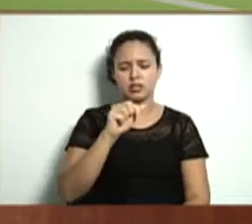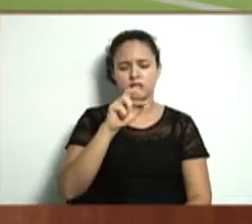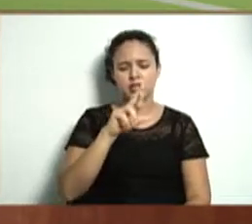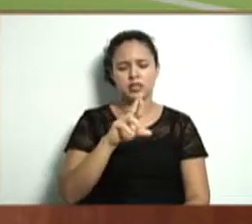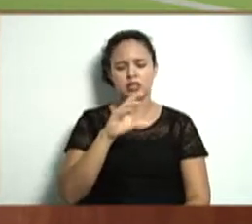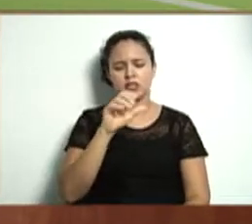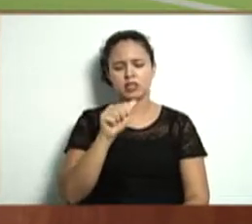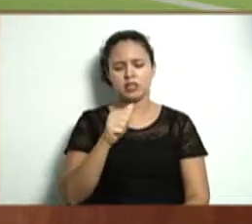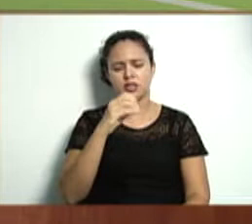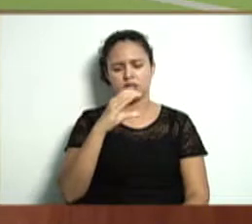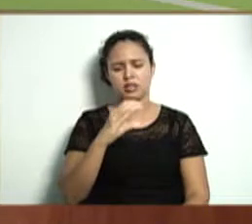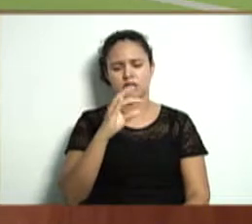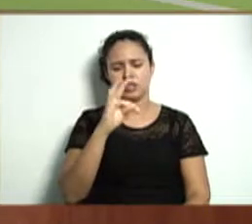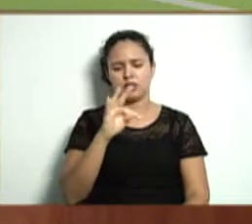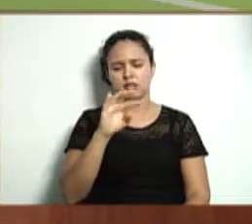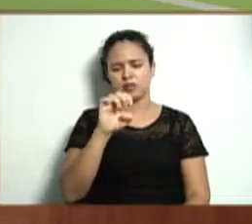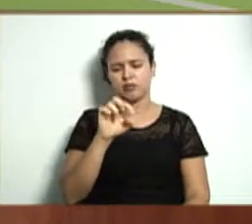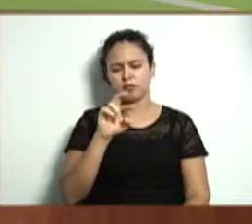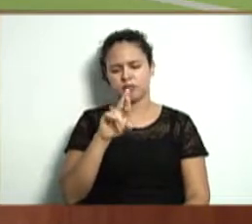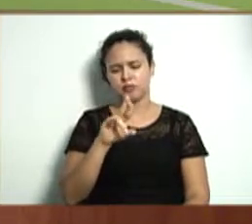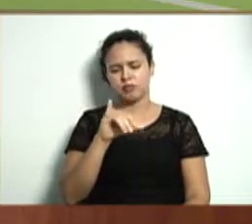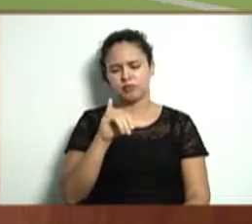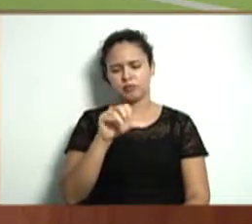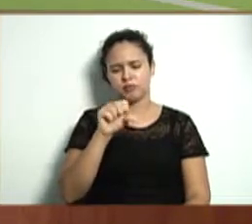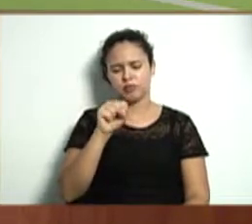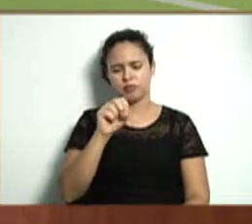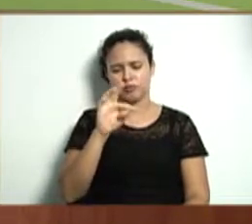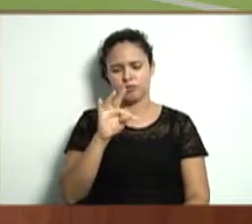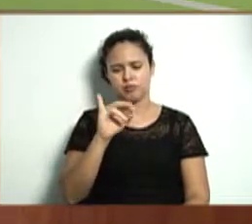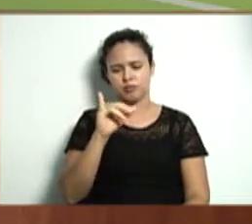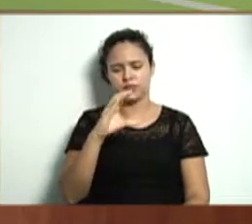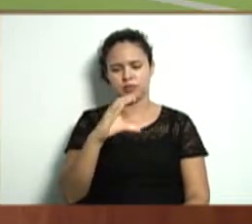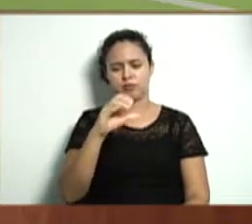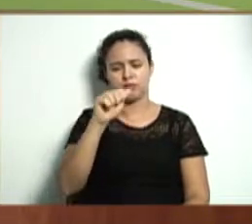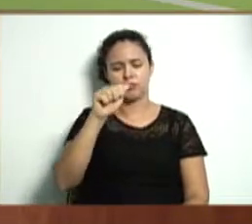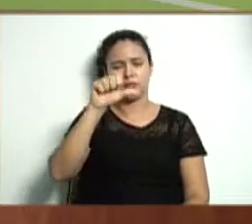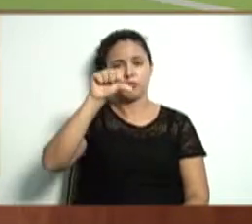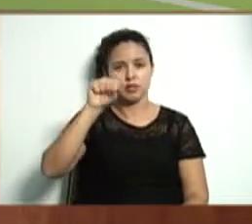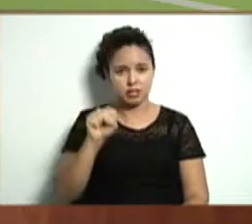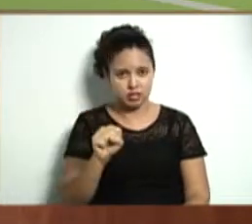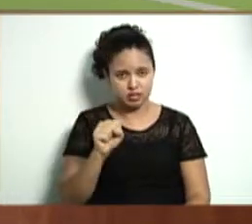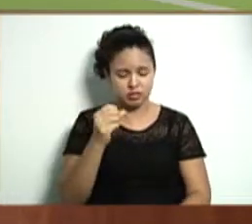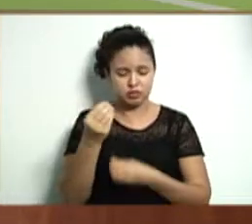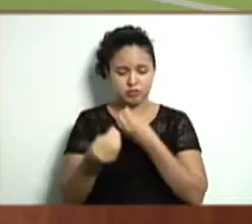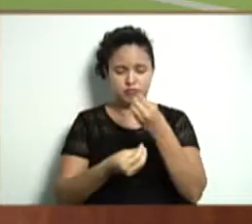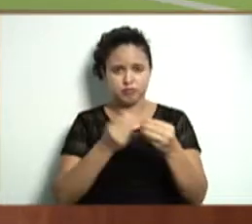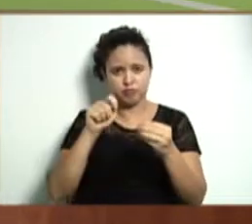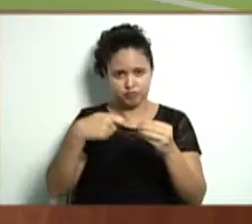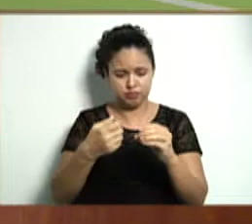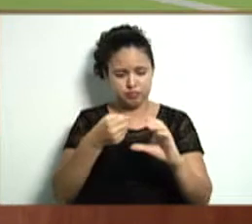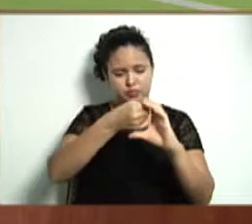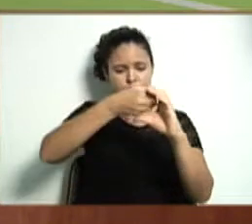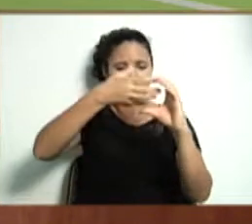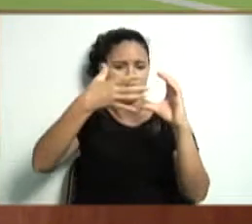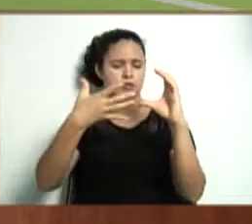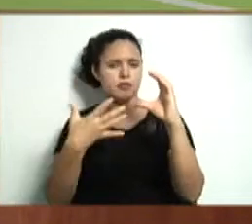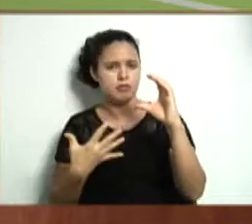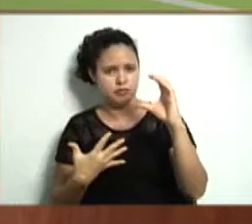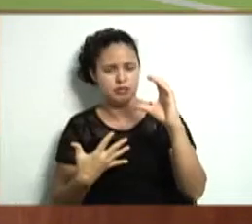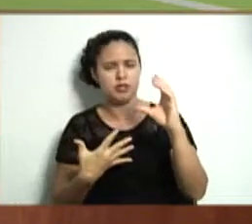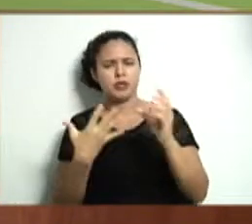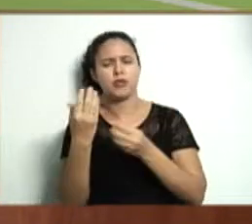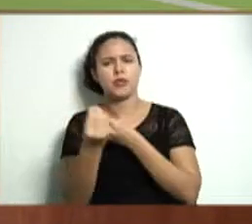caracterizar o trabalho, o modo de produção? Eu estou com isso na pergunta, está isso na minha